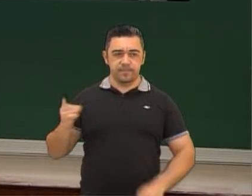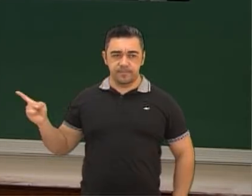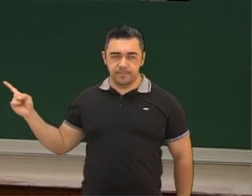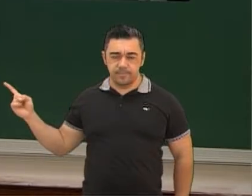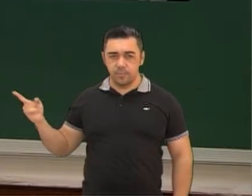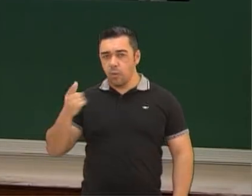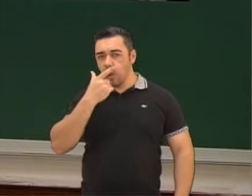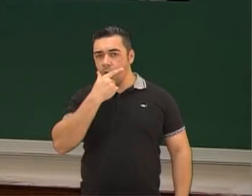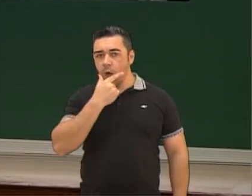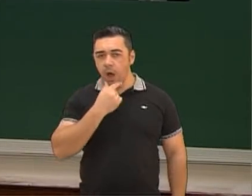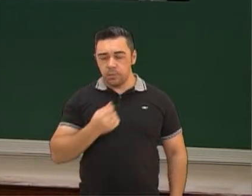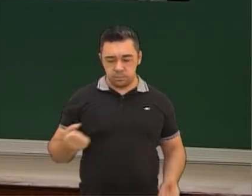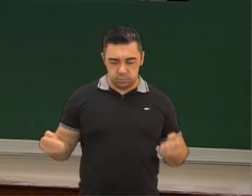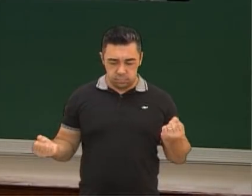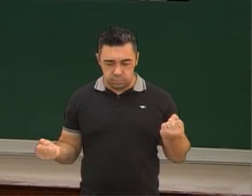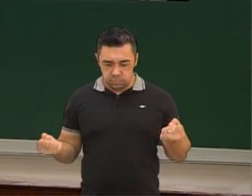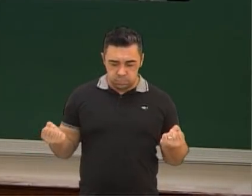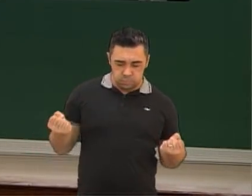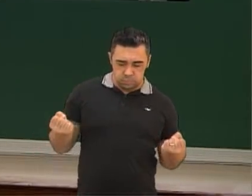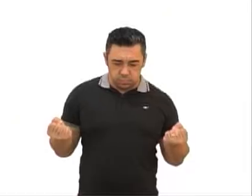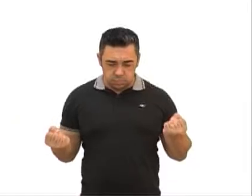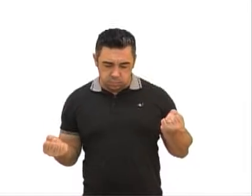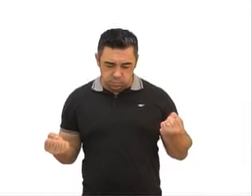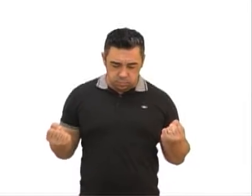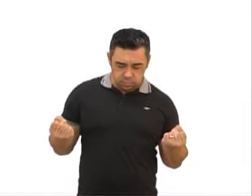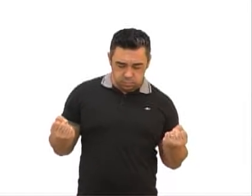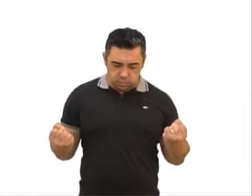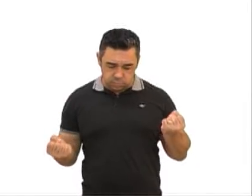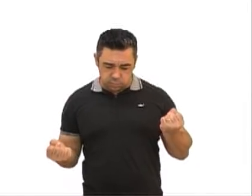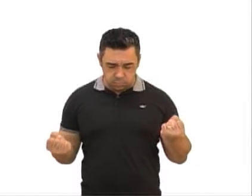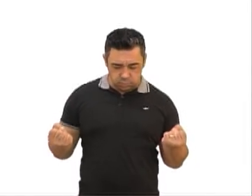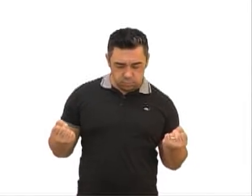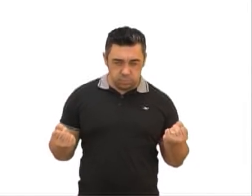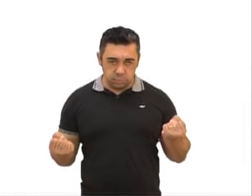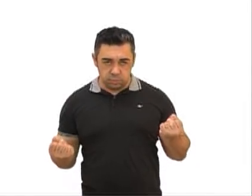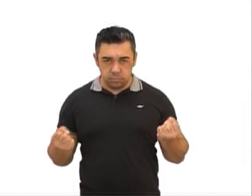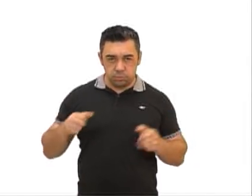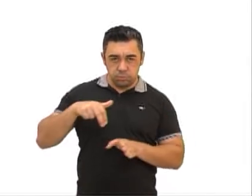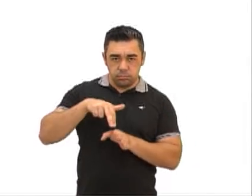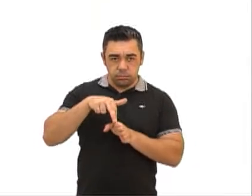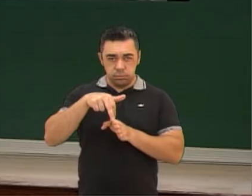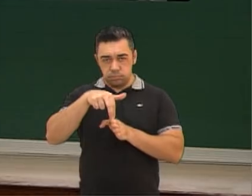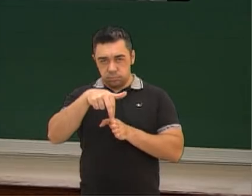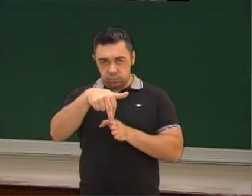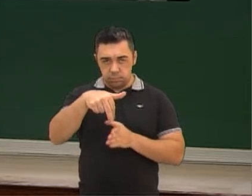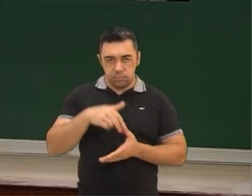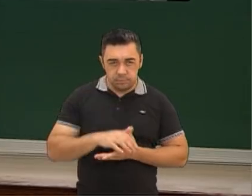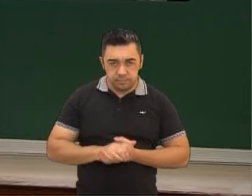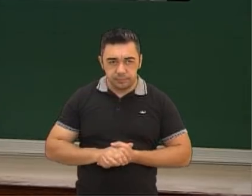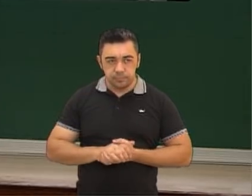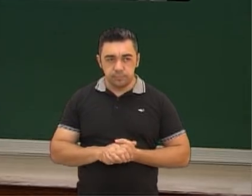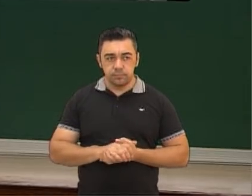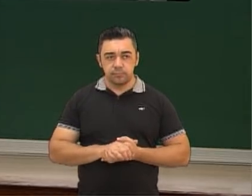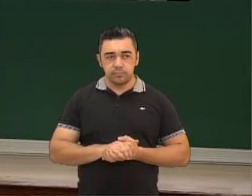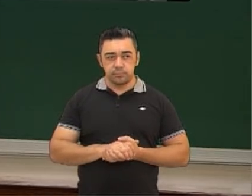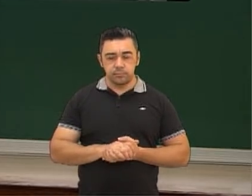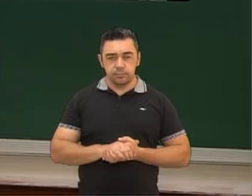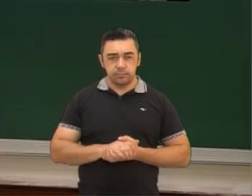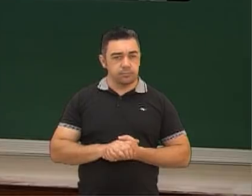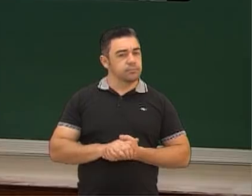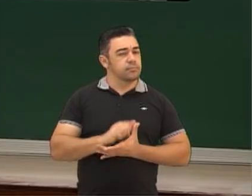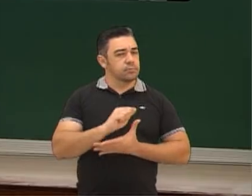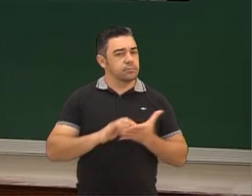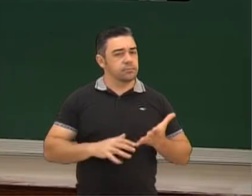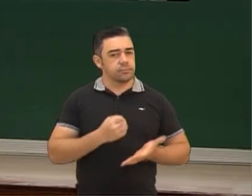né, na imagem, que ele está andando sobre um arame. Mais